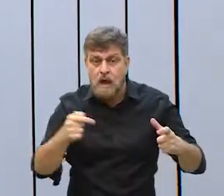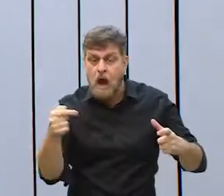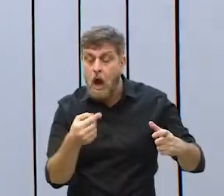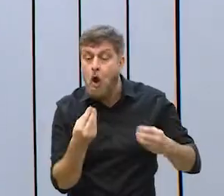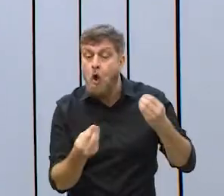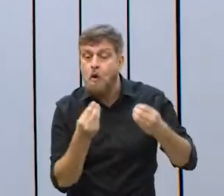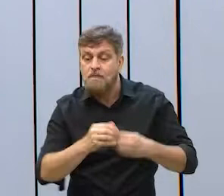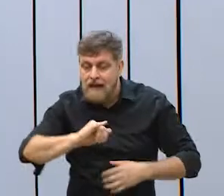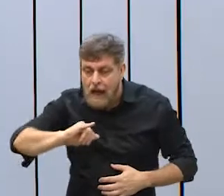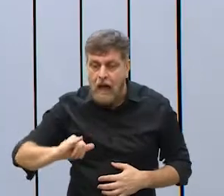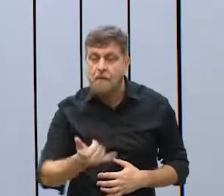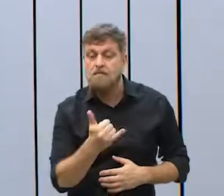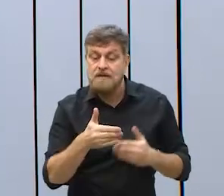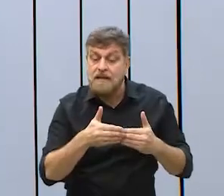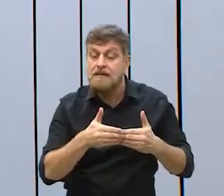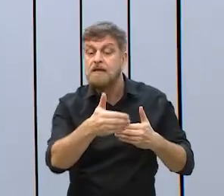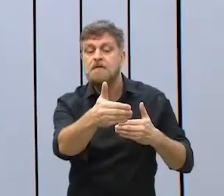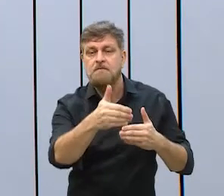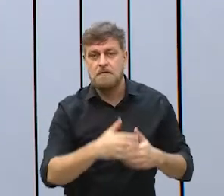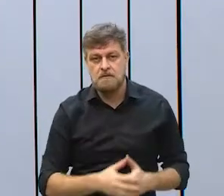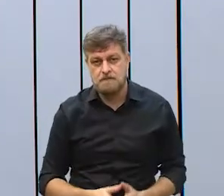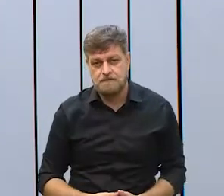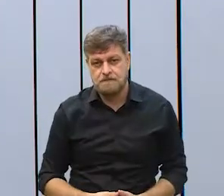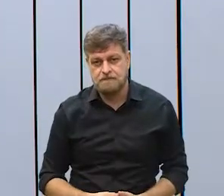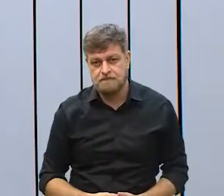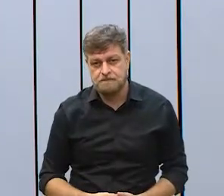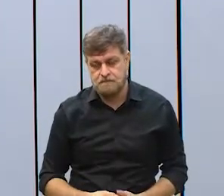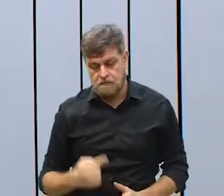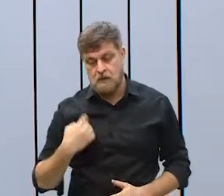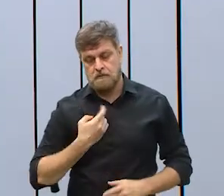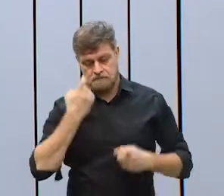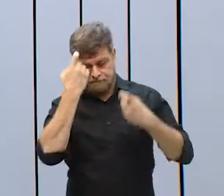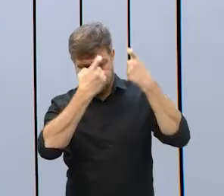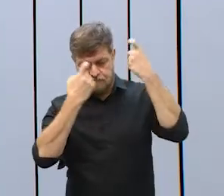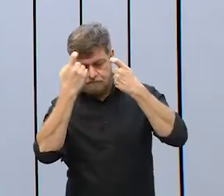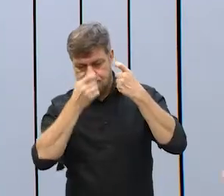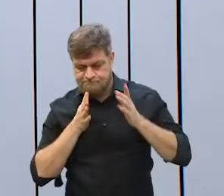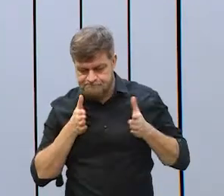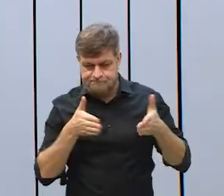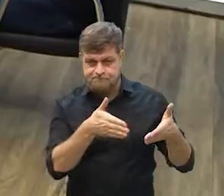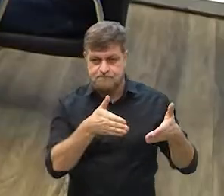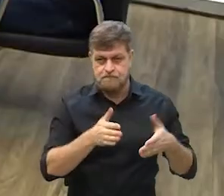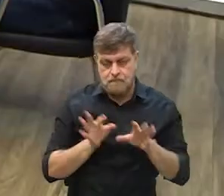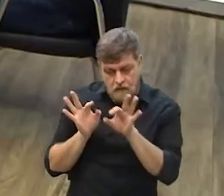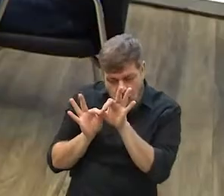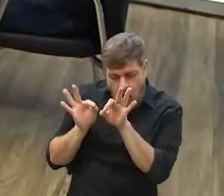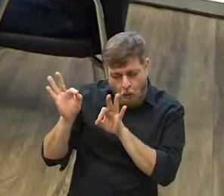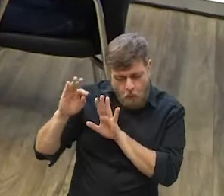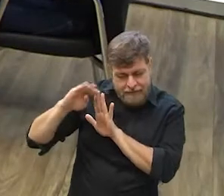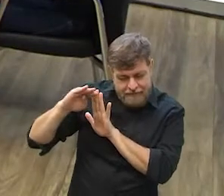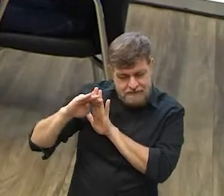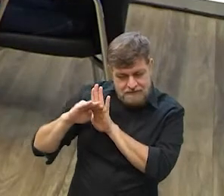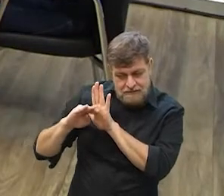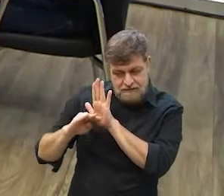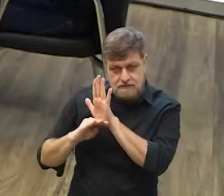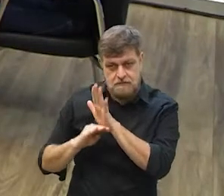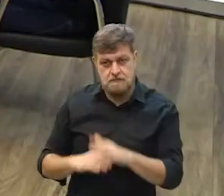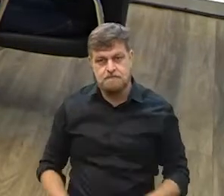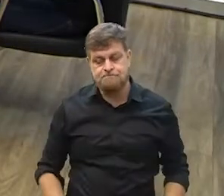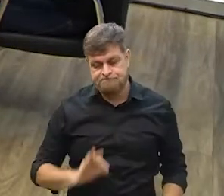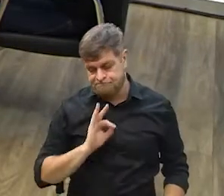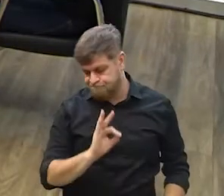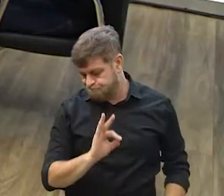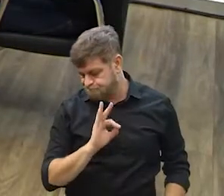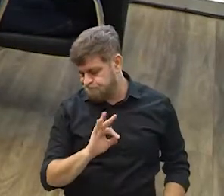ser ocupadas daqui para frente? Isso é a nossa preocupação. A organização. A organização para o crescimento. Desse